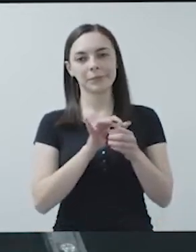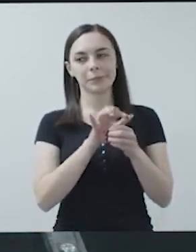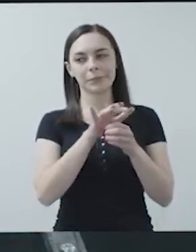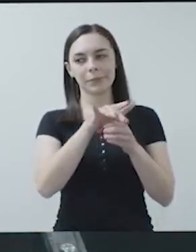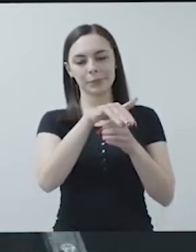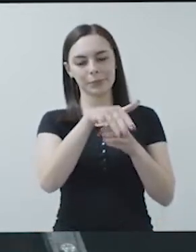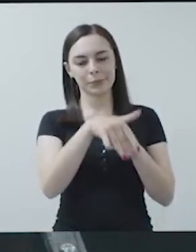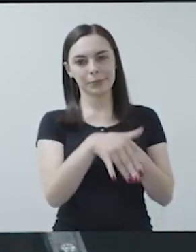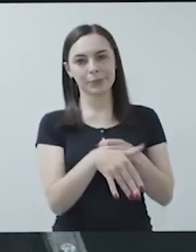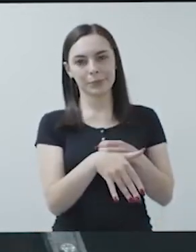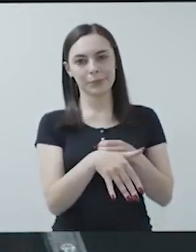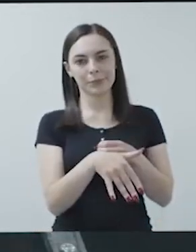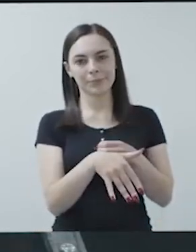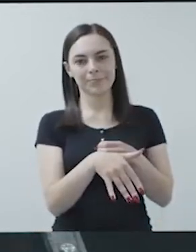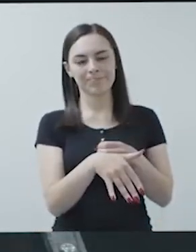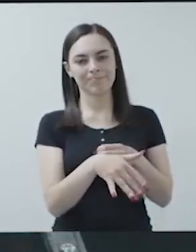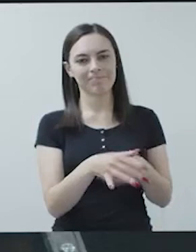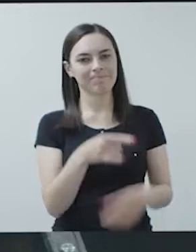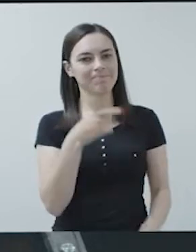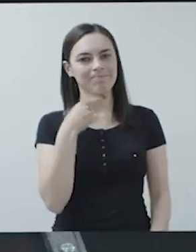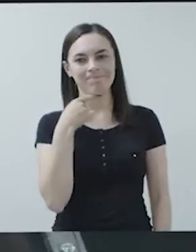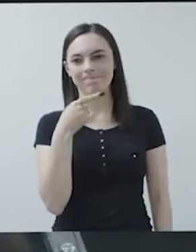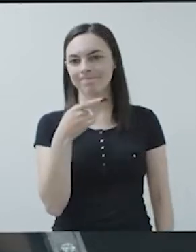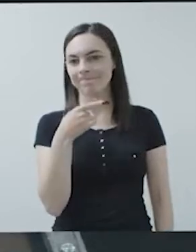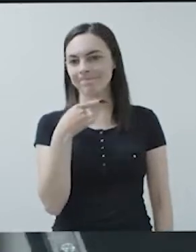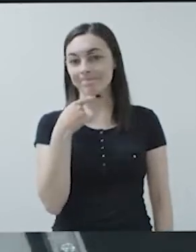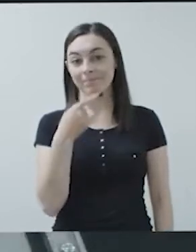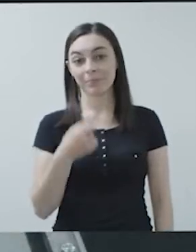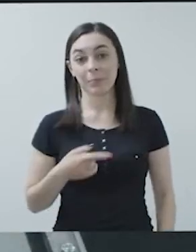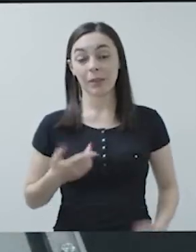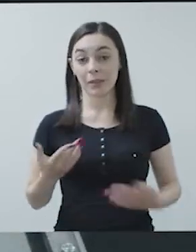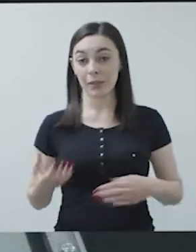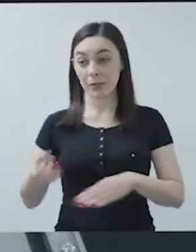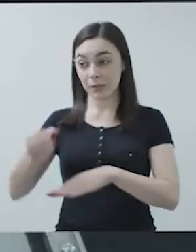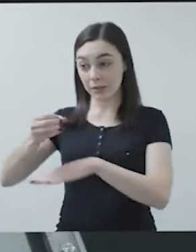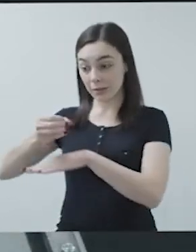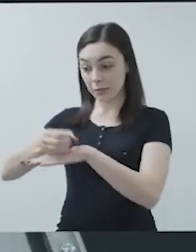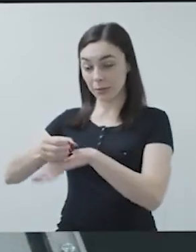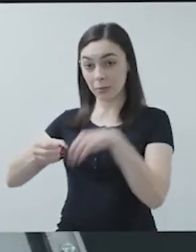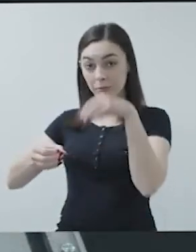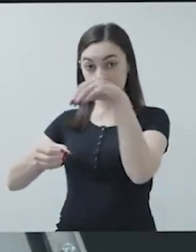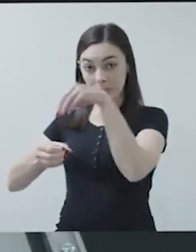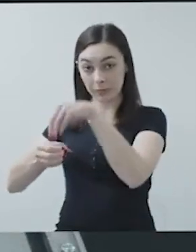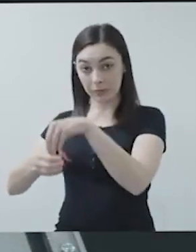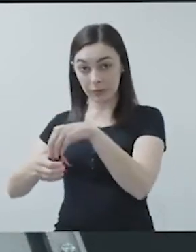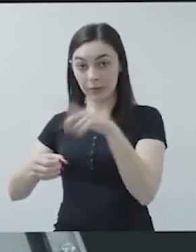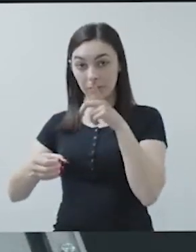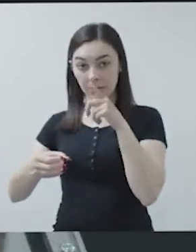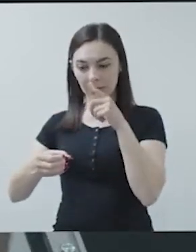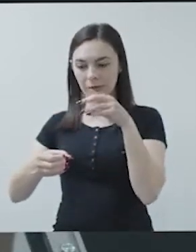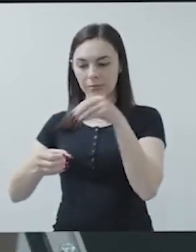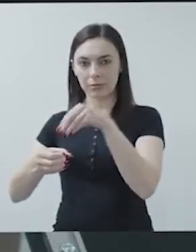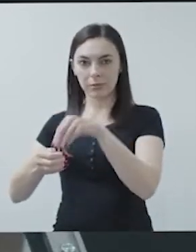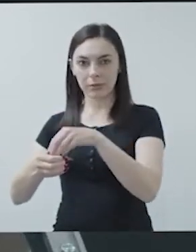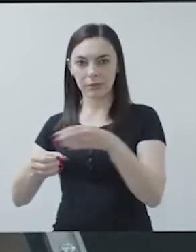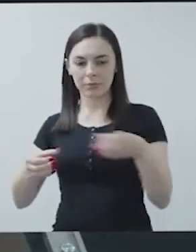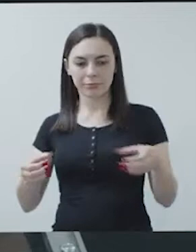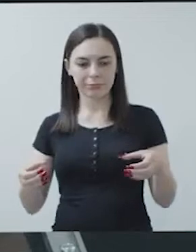transbordou. Não cabe, então, todo esse conteúdo que estava aqui, esse líquido que estava nesse copo